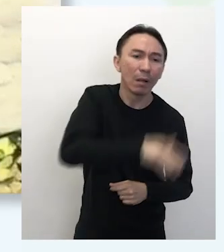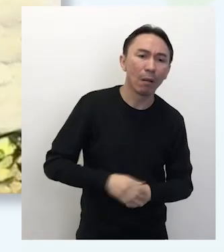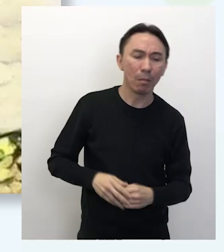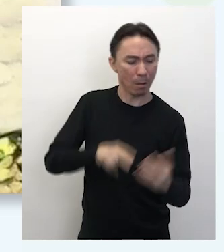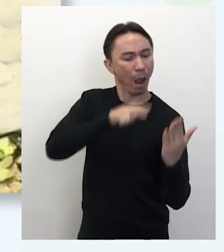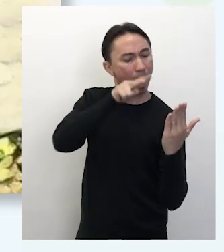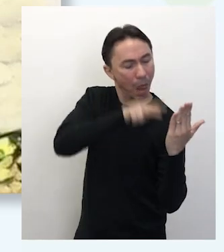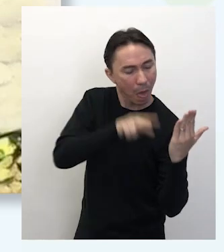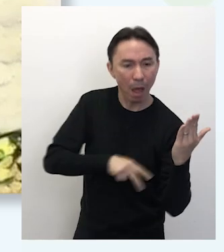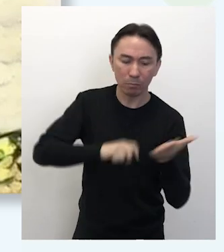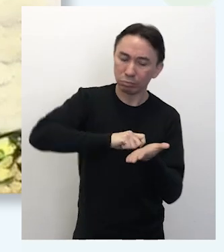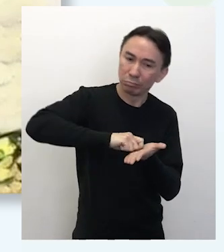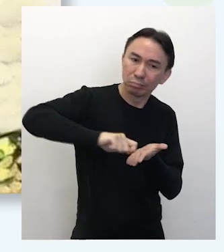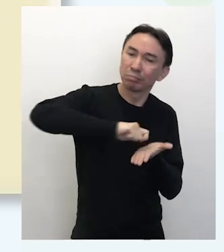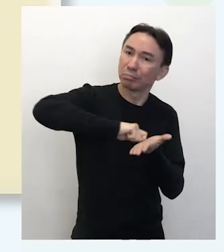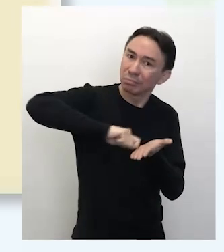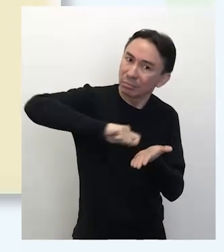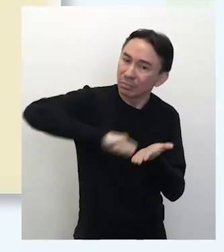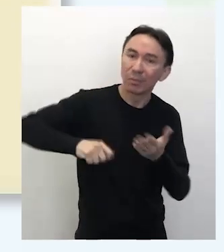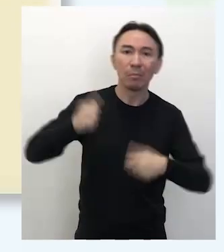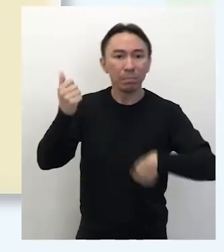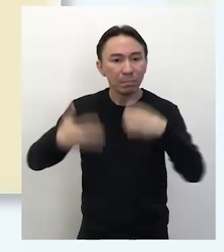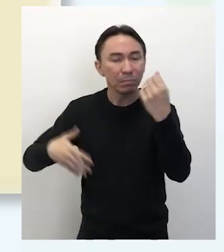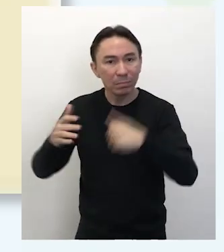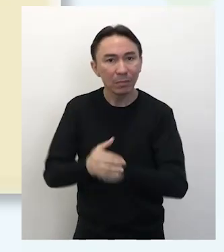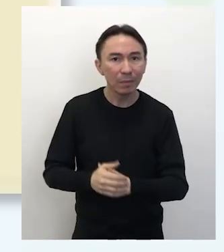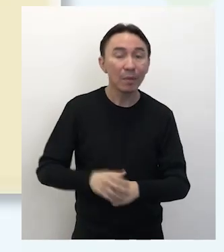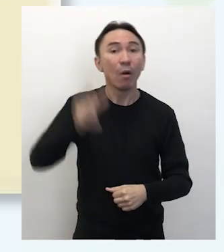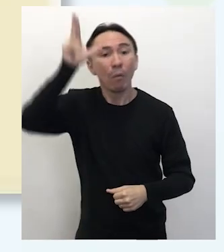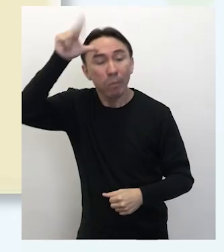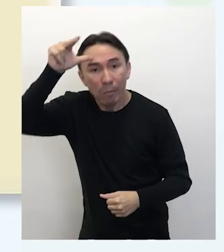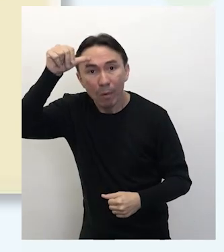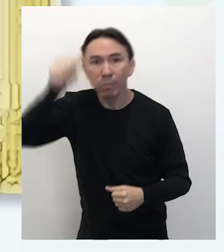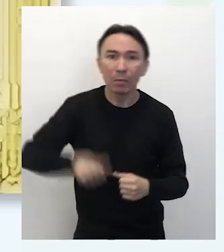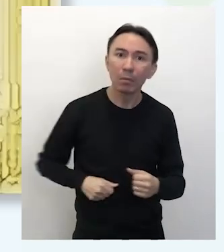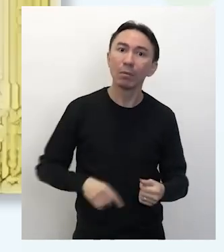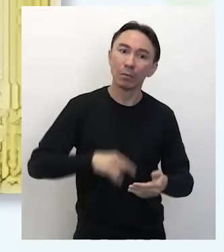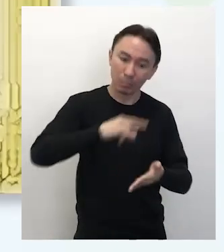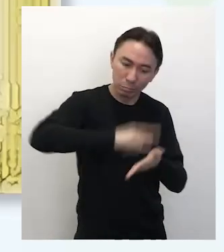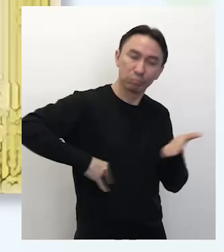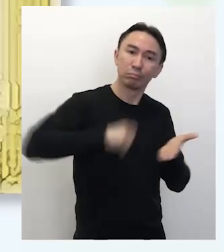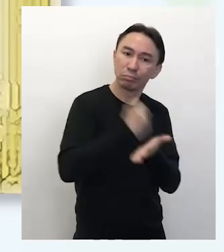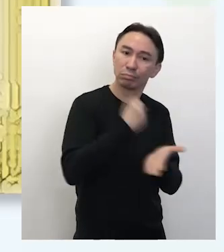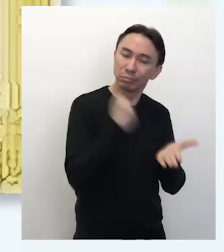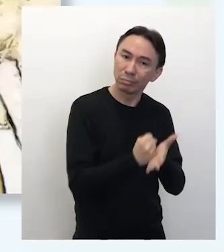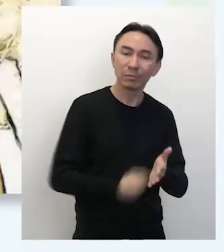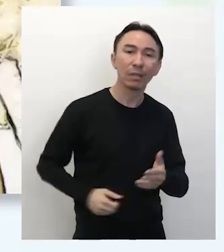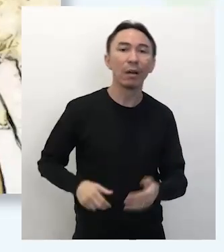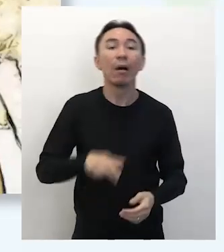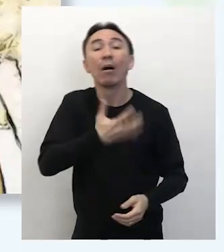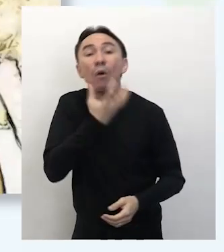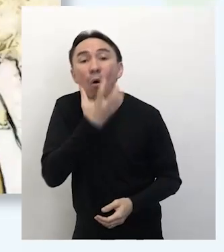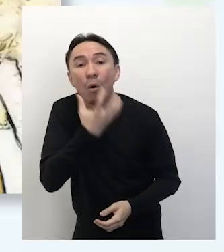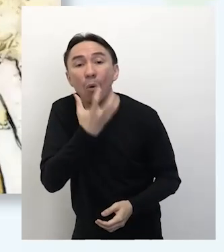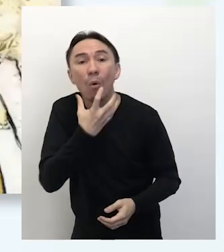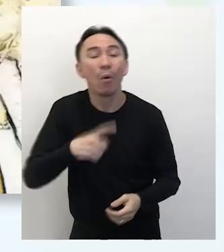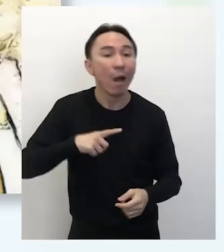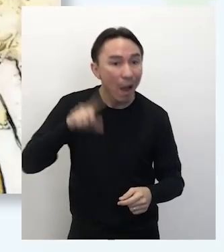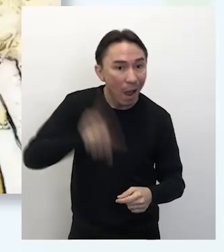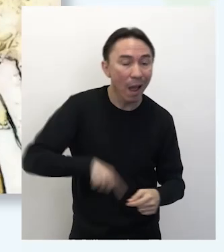O cavalo era escrivão, o cachorro advogava, o carneiro era copeiro e o